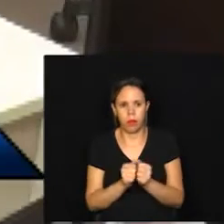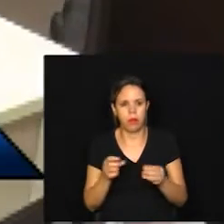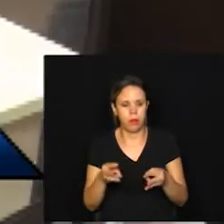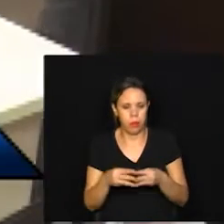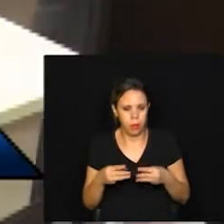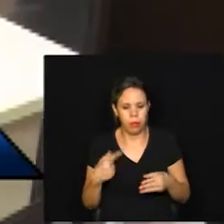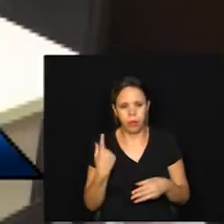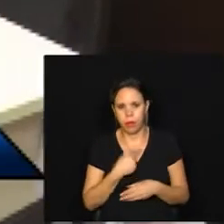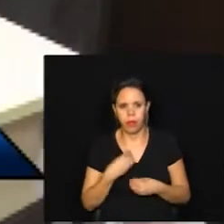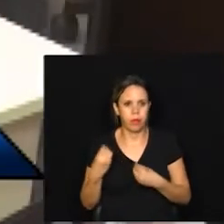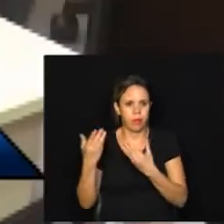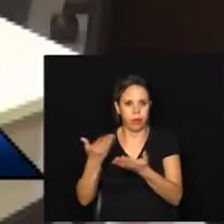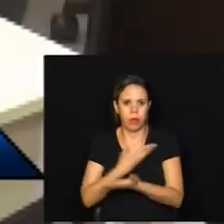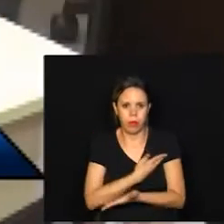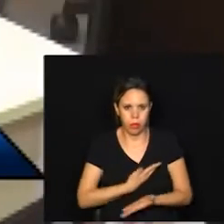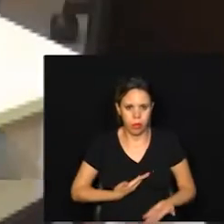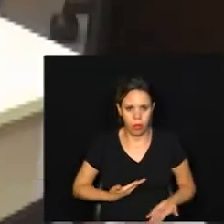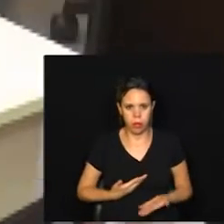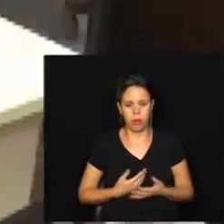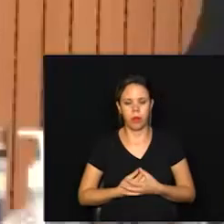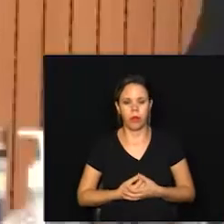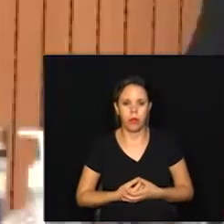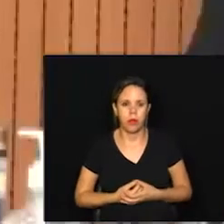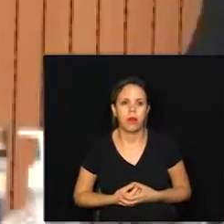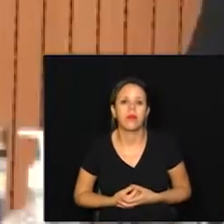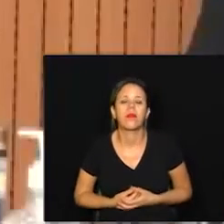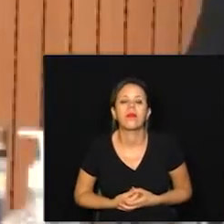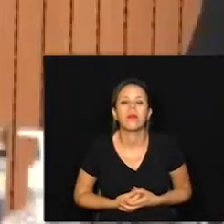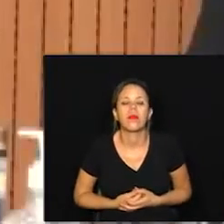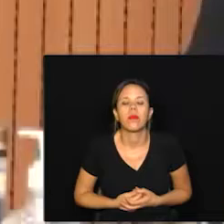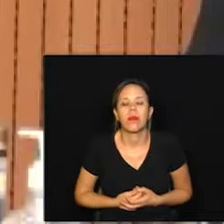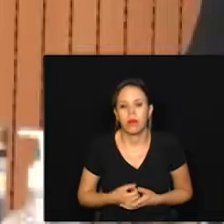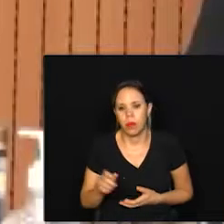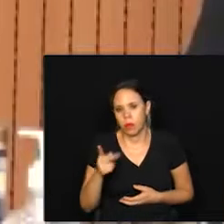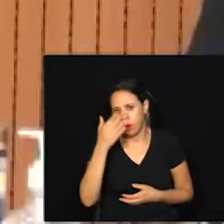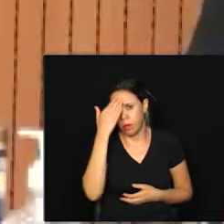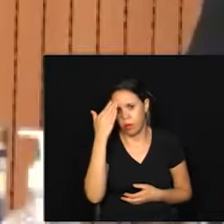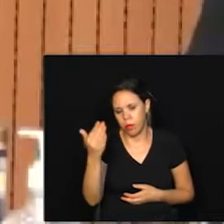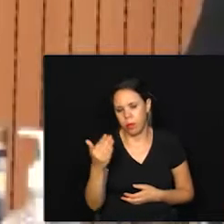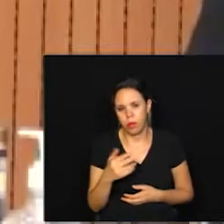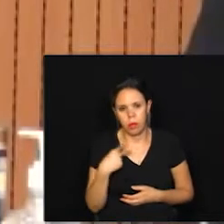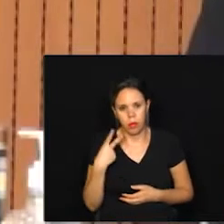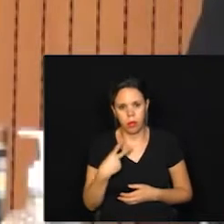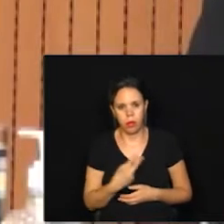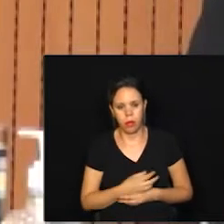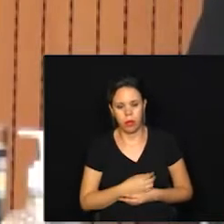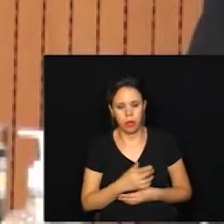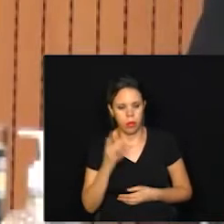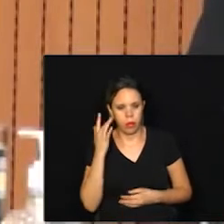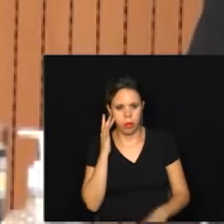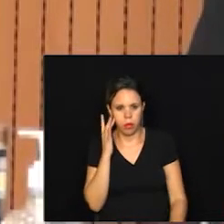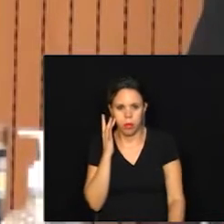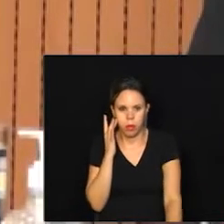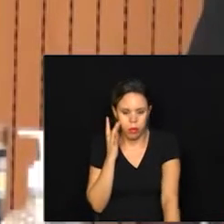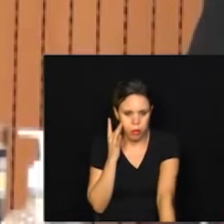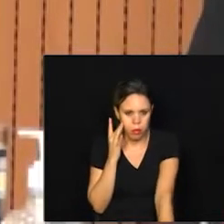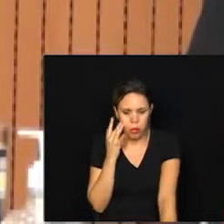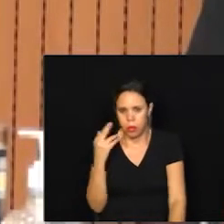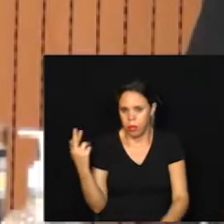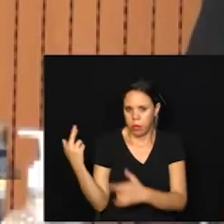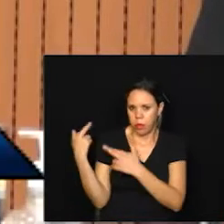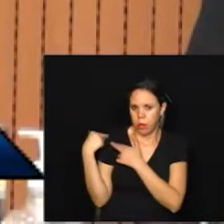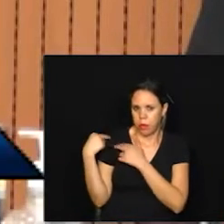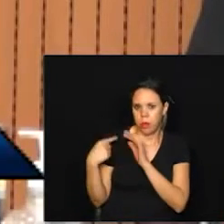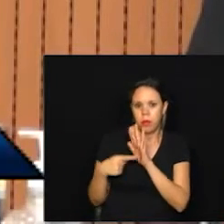para que seja encaminhada ao governador do estado. Okay, muito obrigado, vereador. Presidente. Ok, vereador, eu acho que a função nossa é